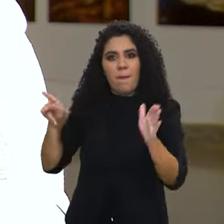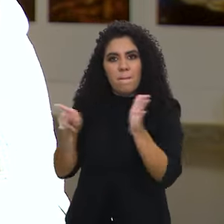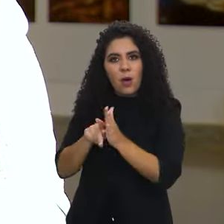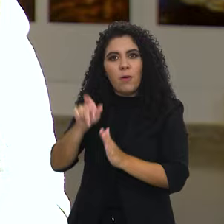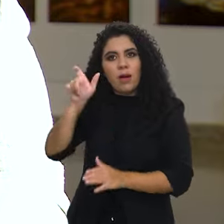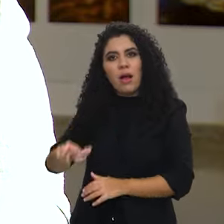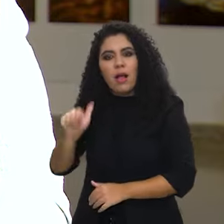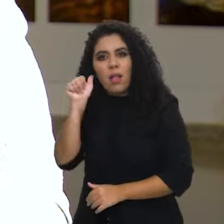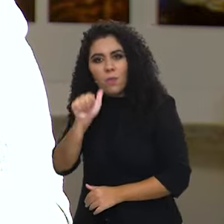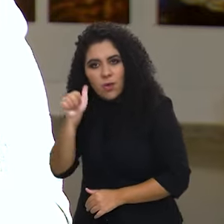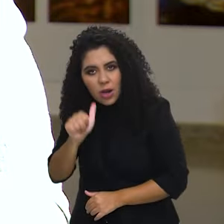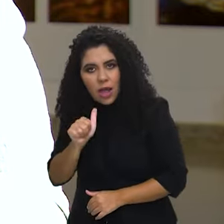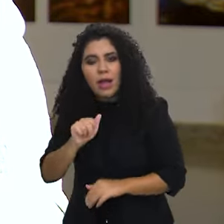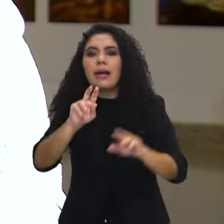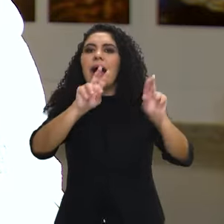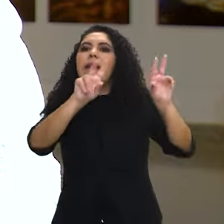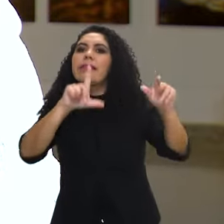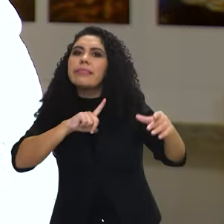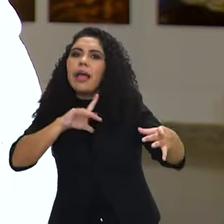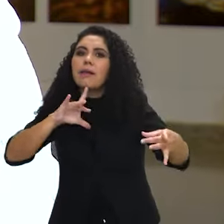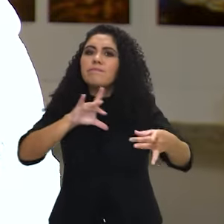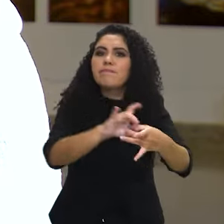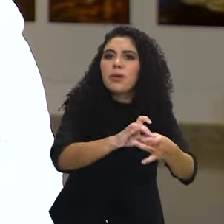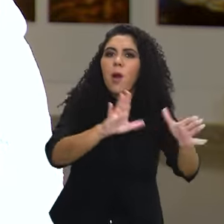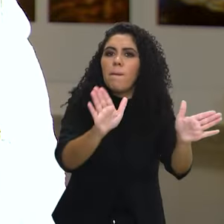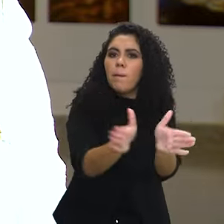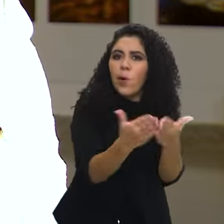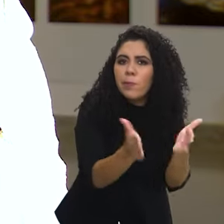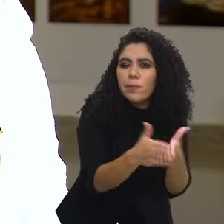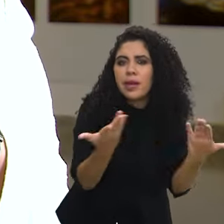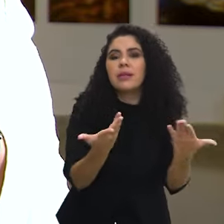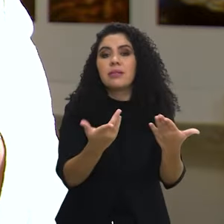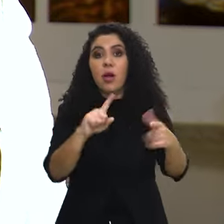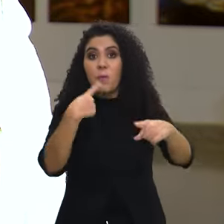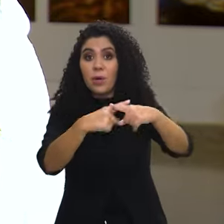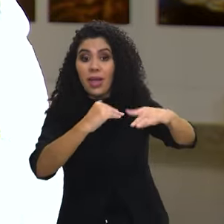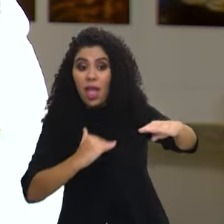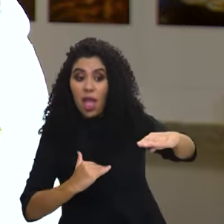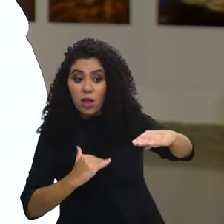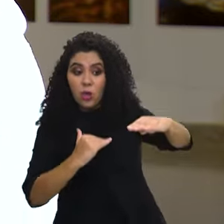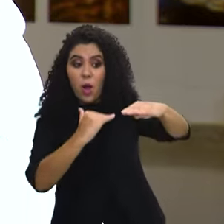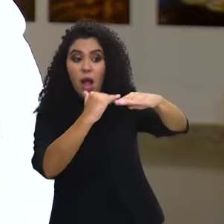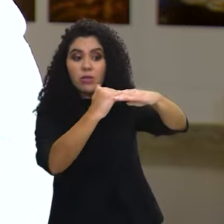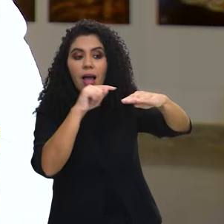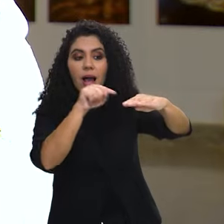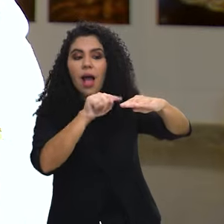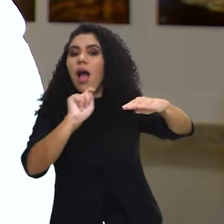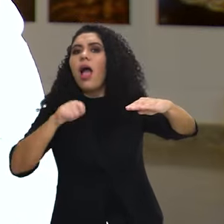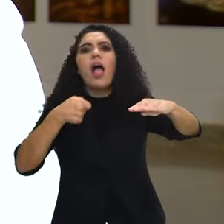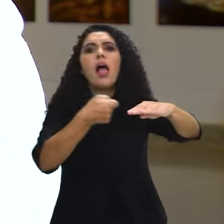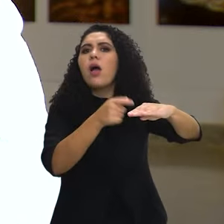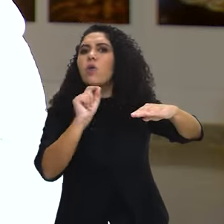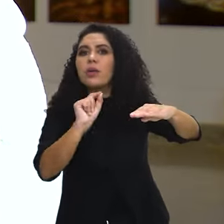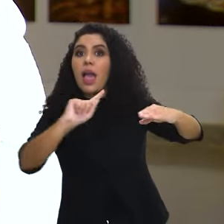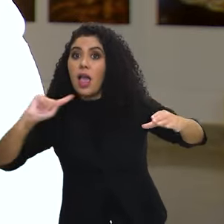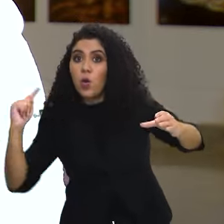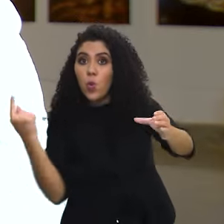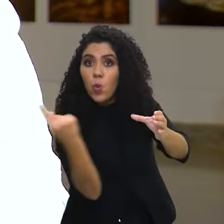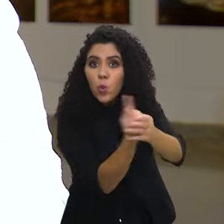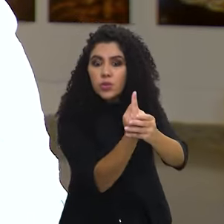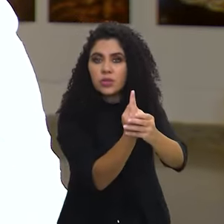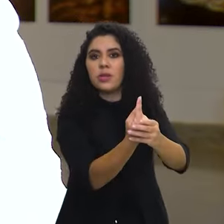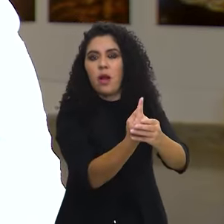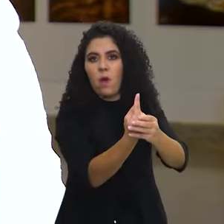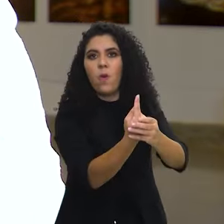porque aí nós vamos discutir a questão da pobreza porque a igualdade ela passa pela inclusão da mulher na